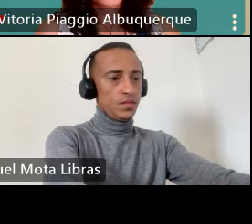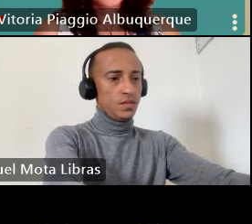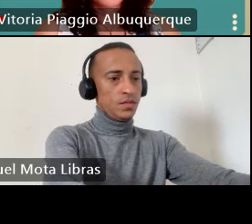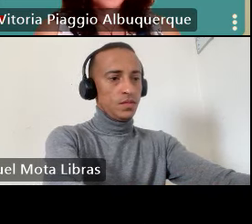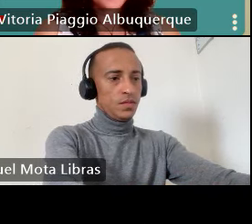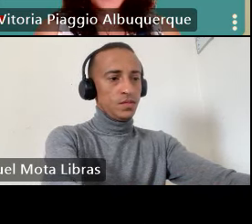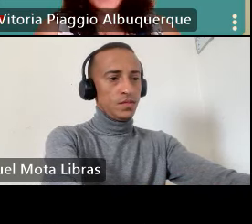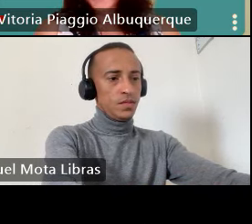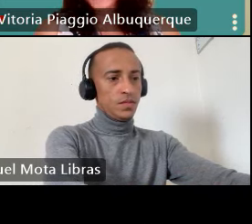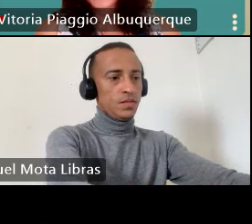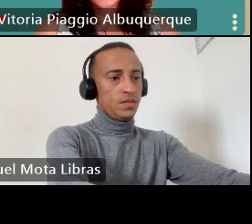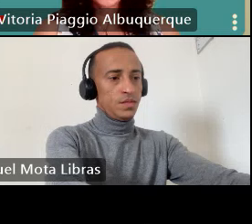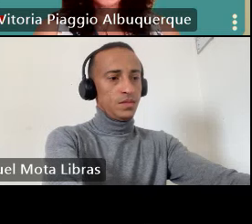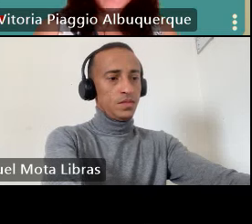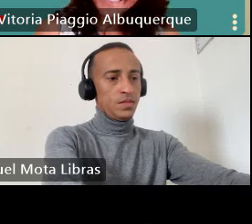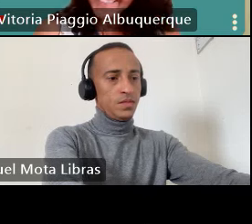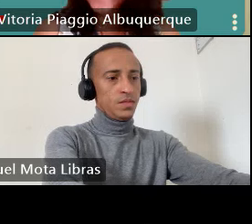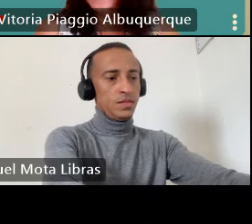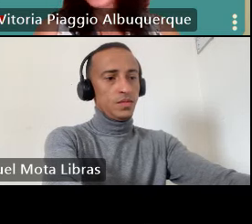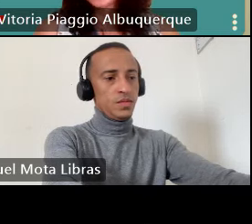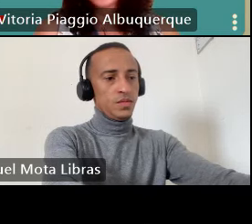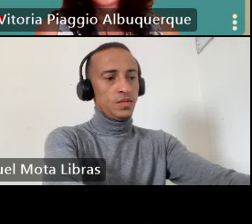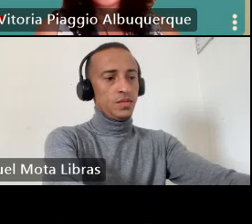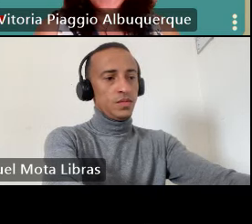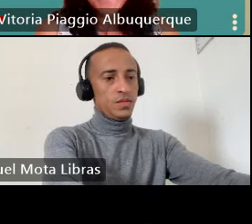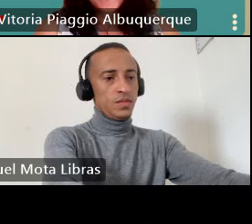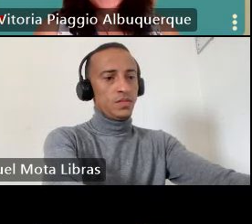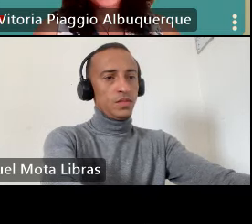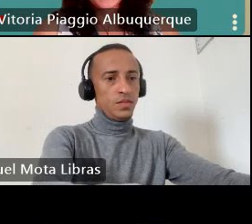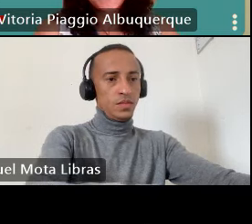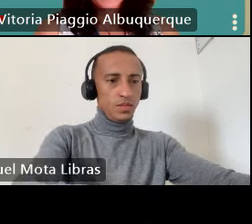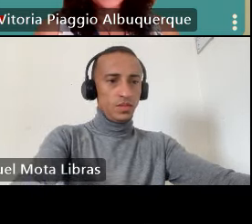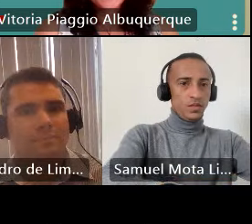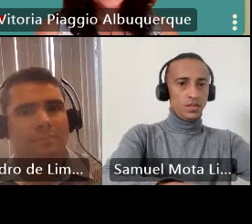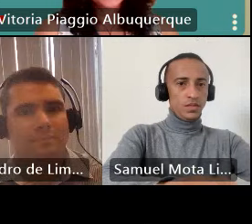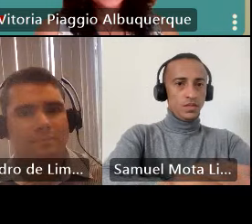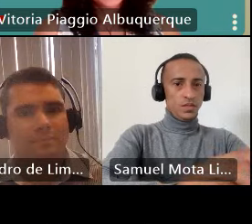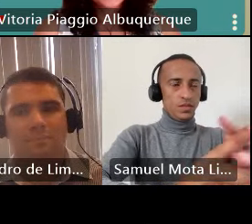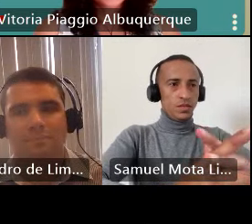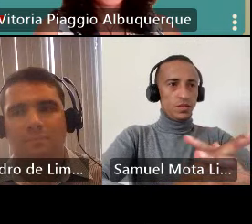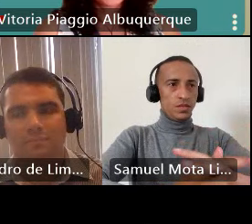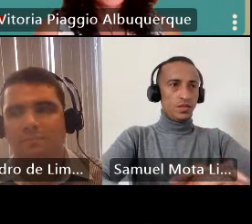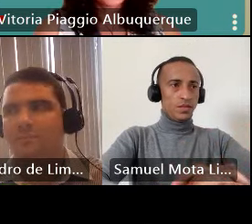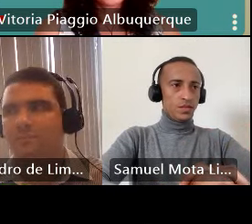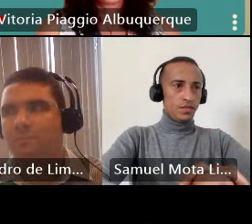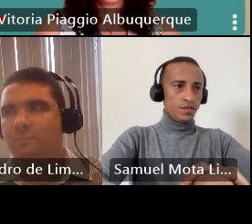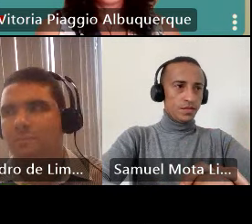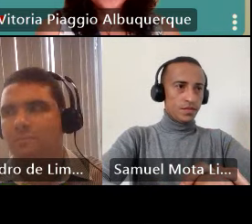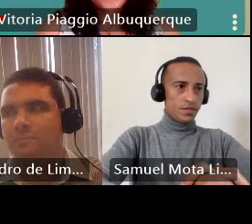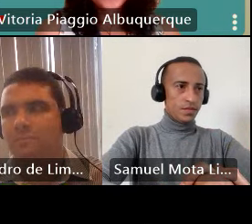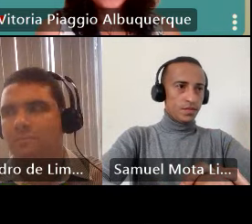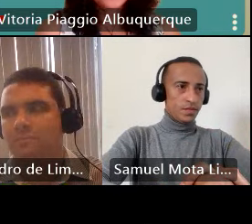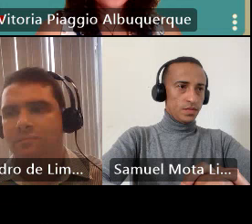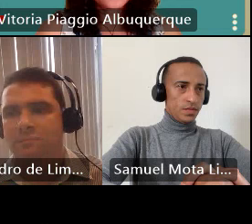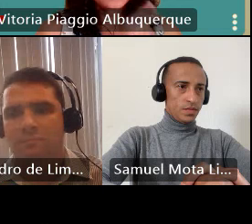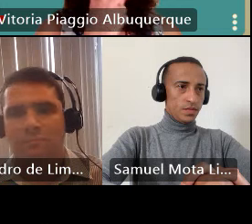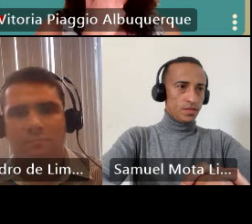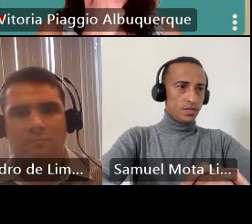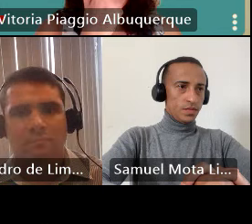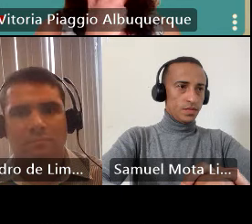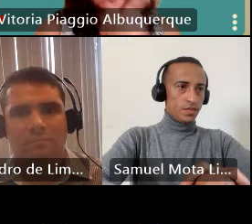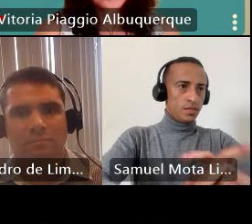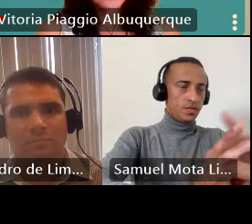assim não essa daqui é a nossa parceira porque o eh o papel do controle interno aqui é garantir mesmo que as nossas decisões que sejam saiam